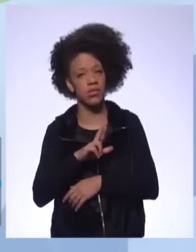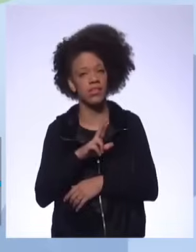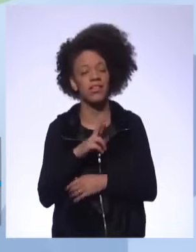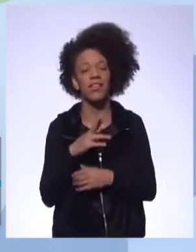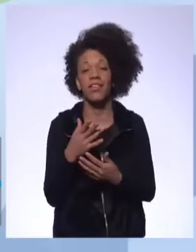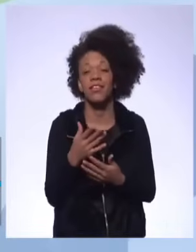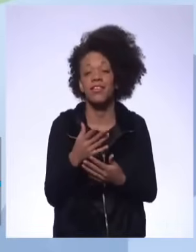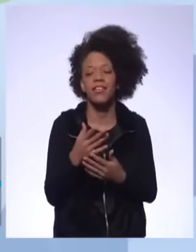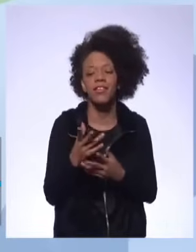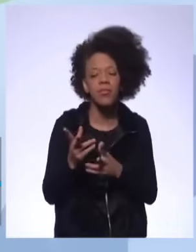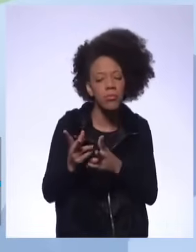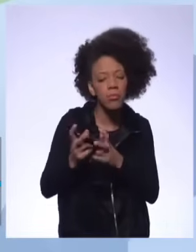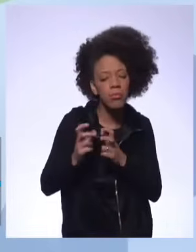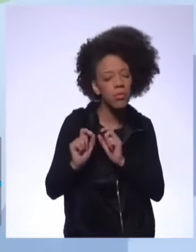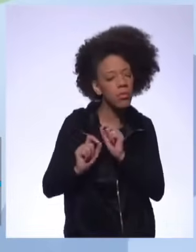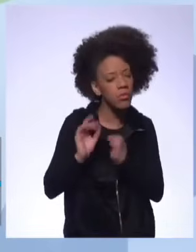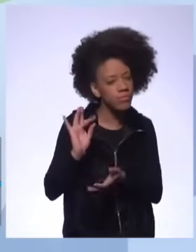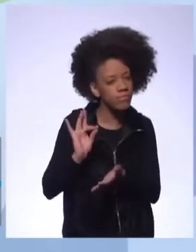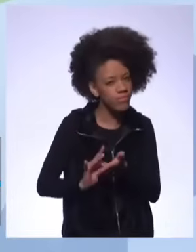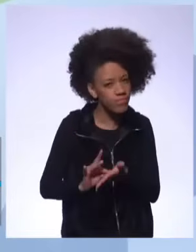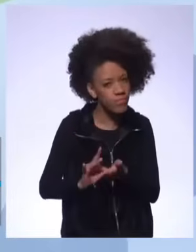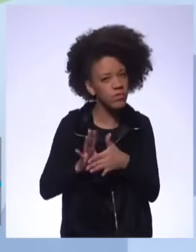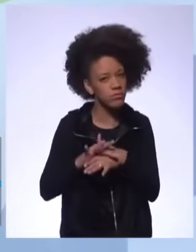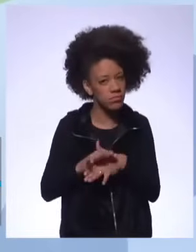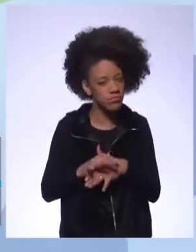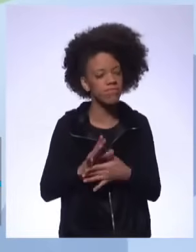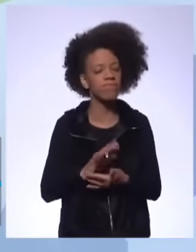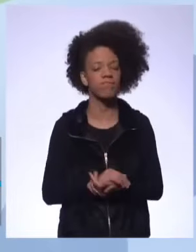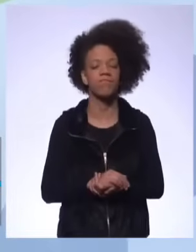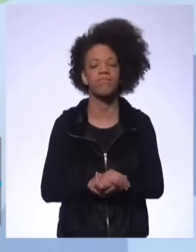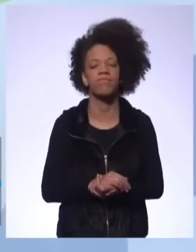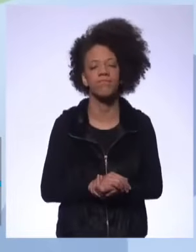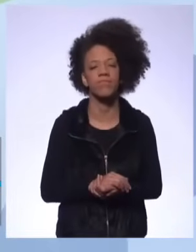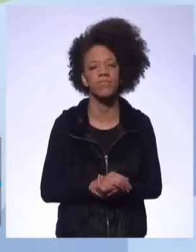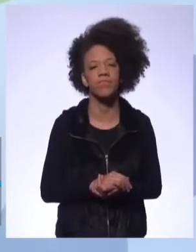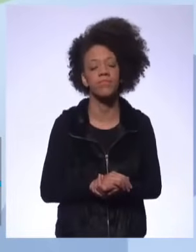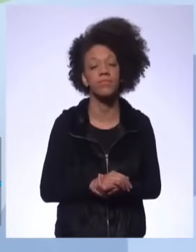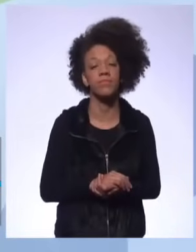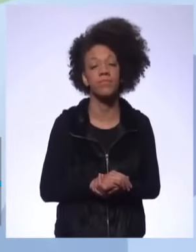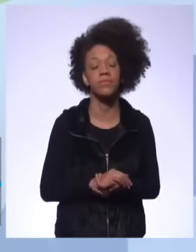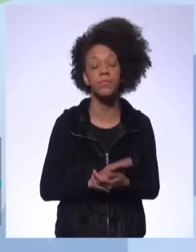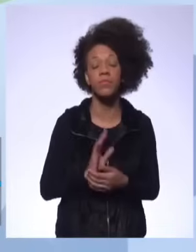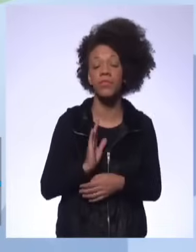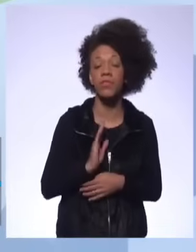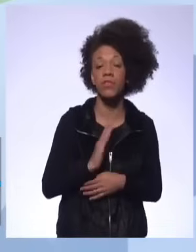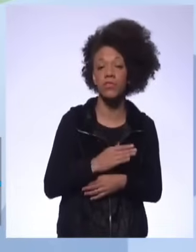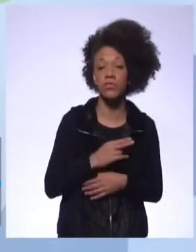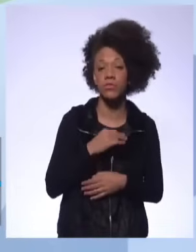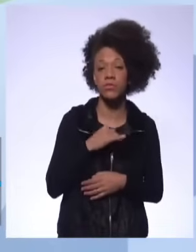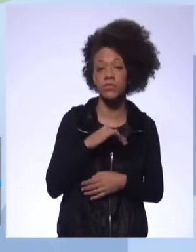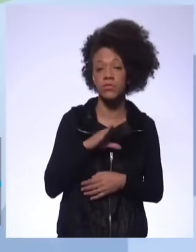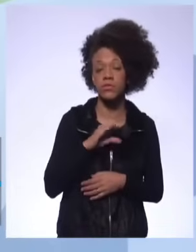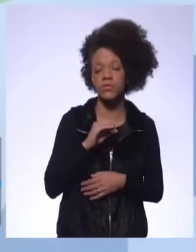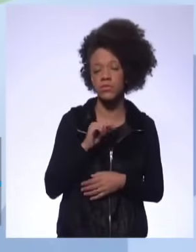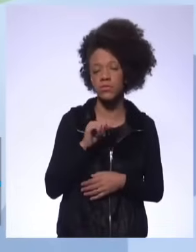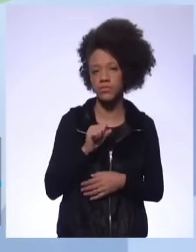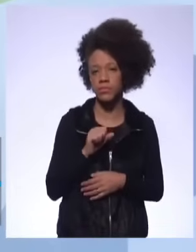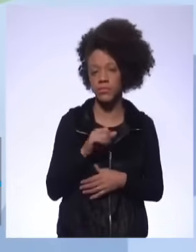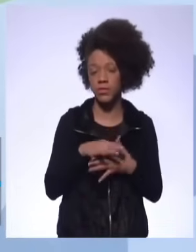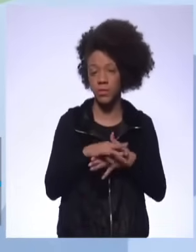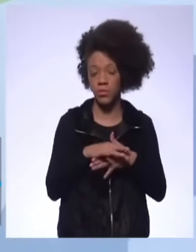que realmente é essa doença. É isso mesmo. O daltonismo. Já o Nicolas, ele colocou assim, é uma doença